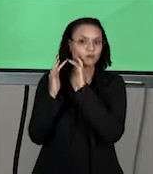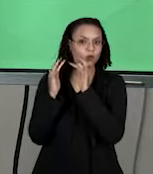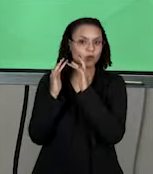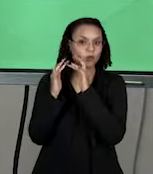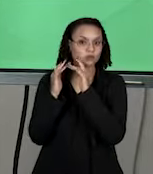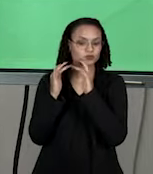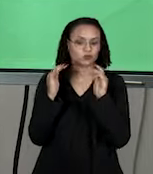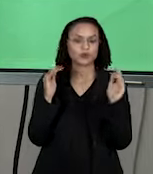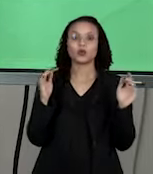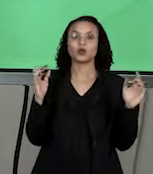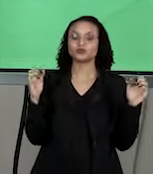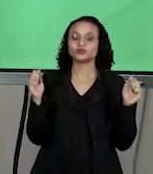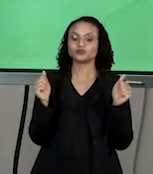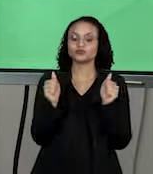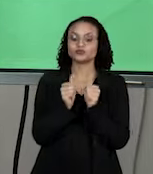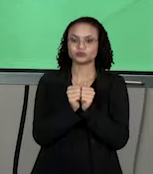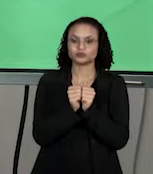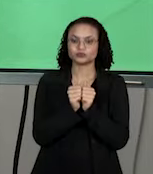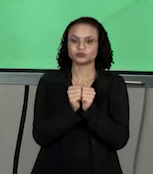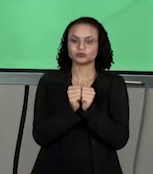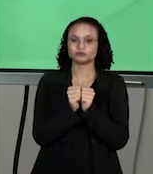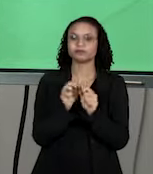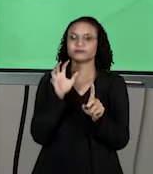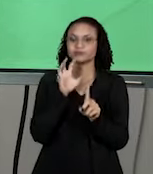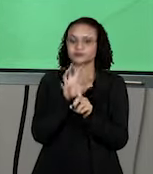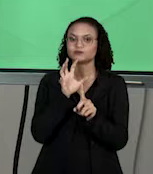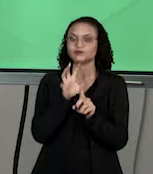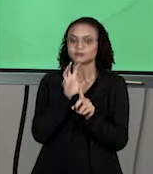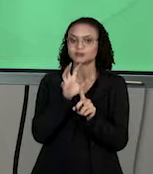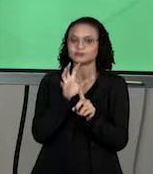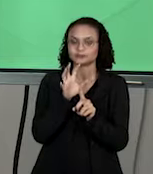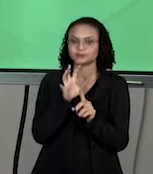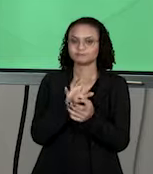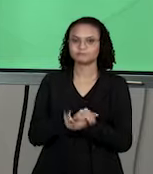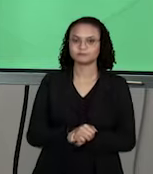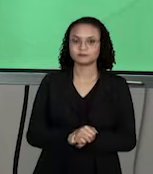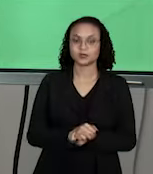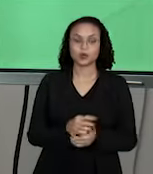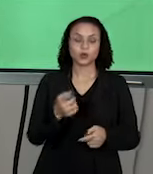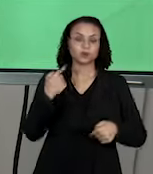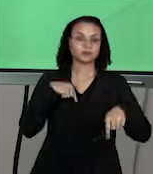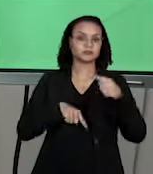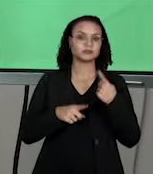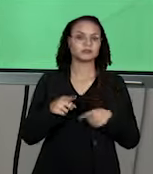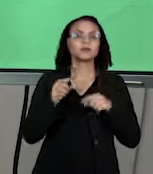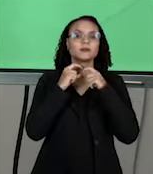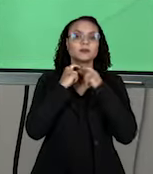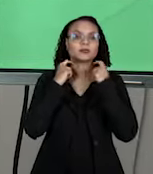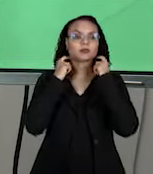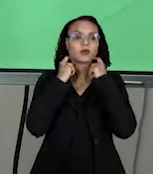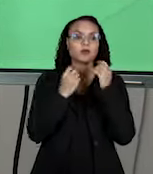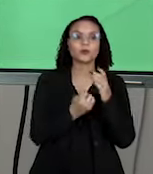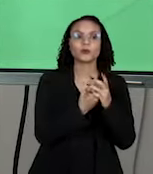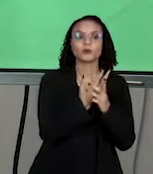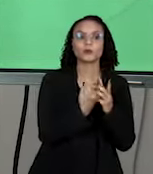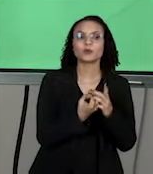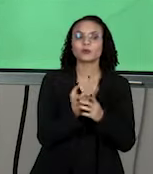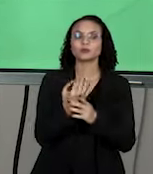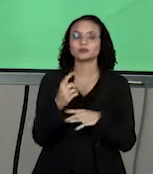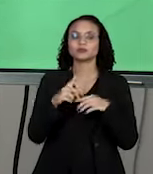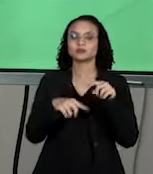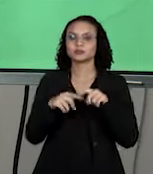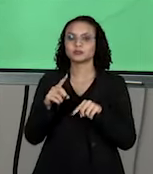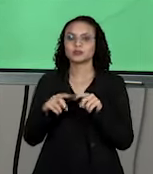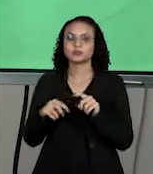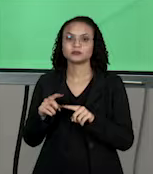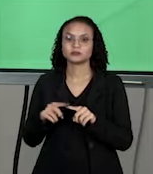O sistema endócrino, ele vai produzir substâncias que irão atuar em diferentes